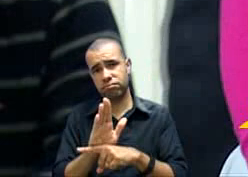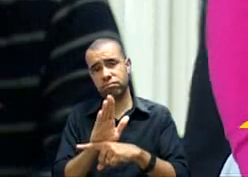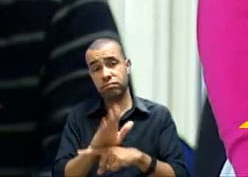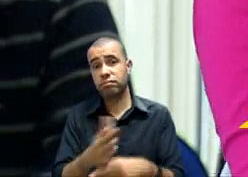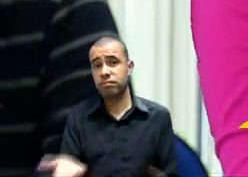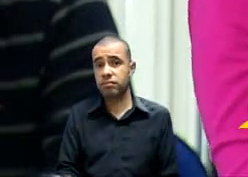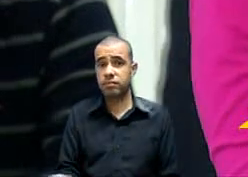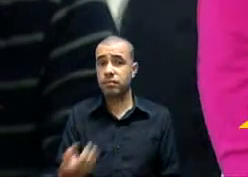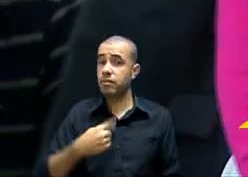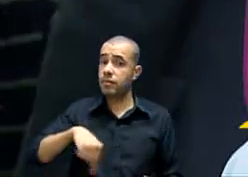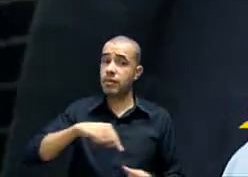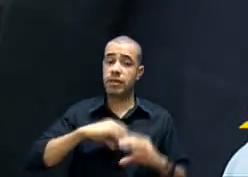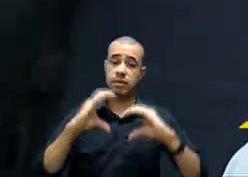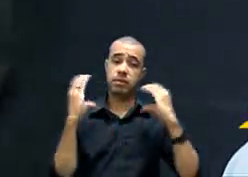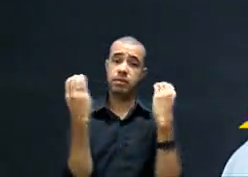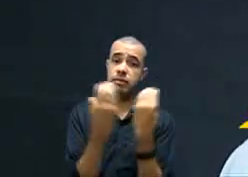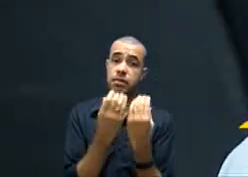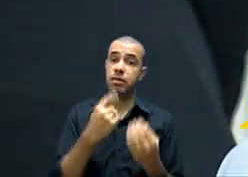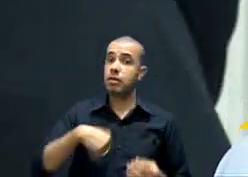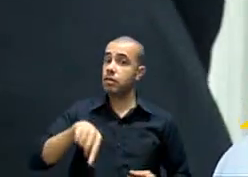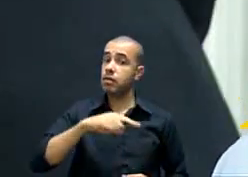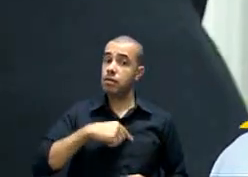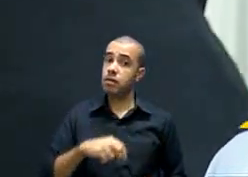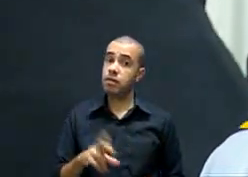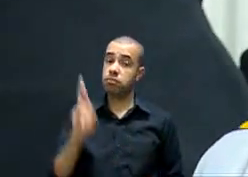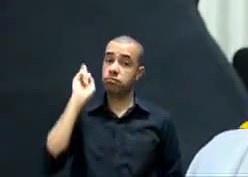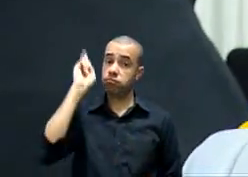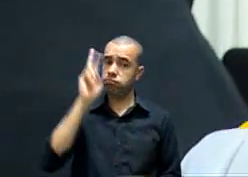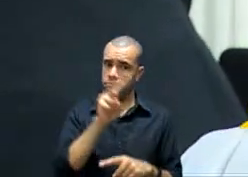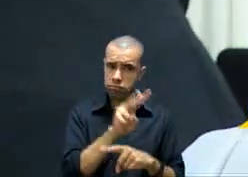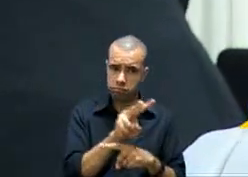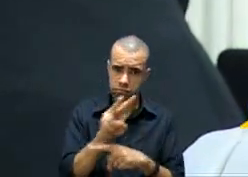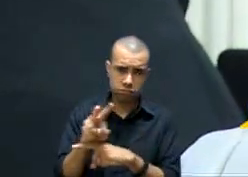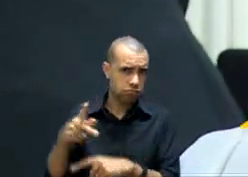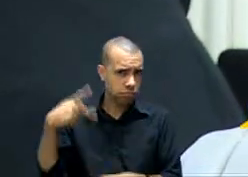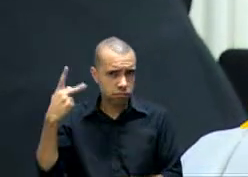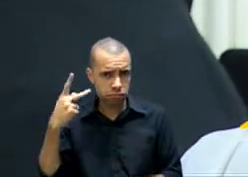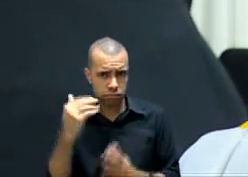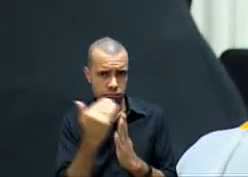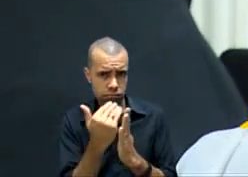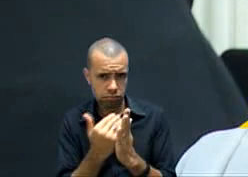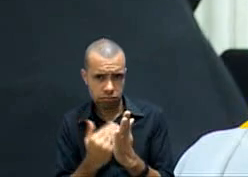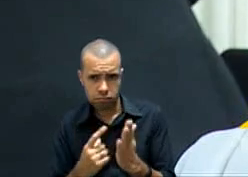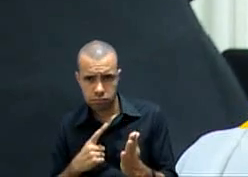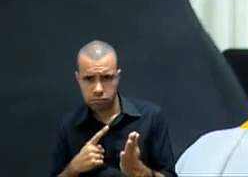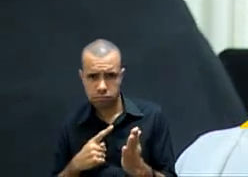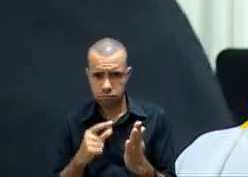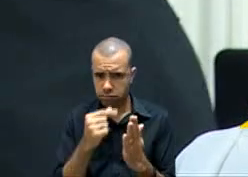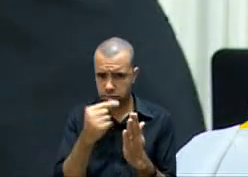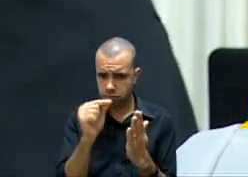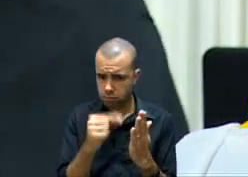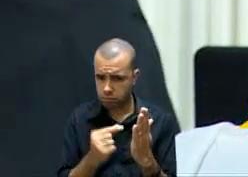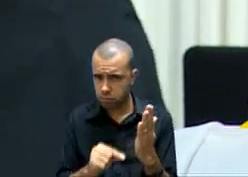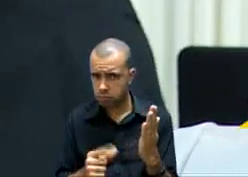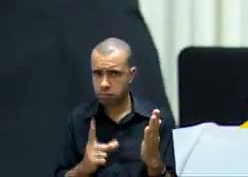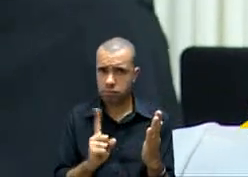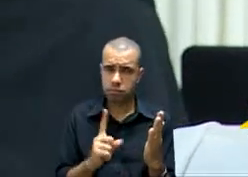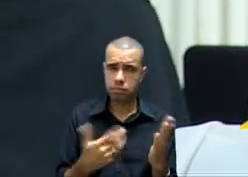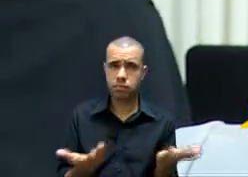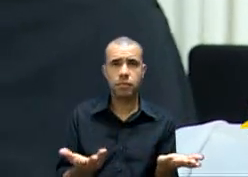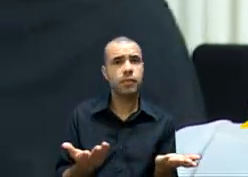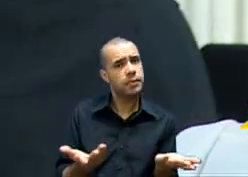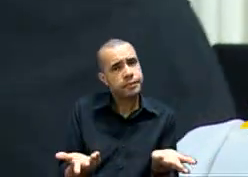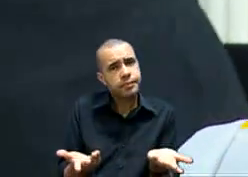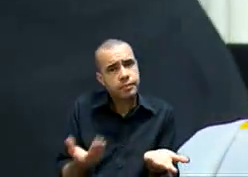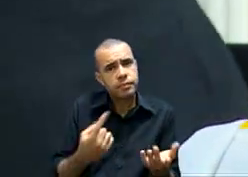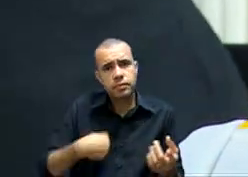no parlamento, nossa obrigação aqui é fiscalizar as políticas públicas do governo municipal. Por isso que nós batemos tanto, por isso que o